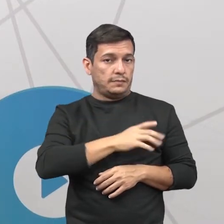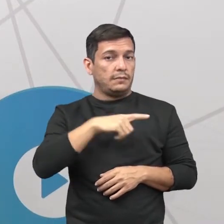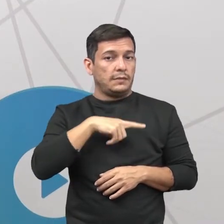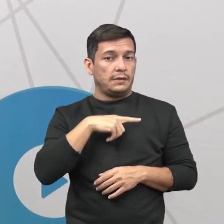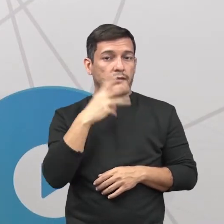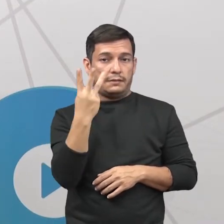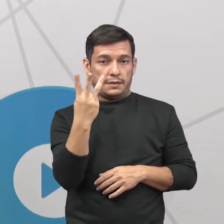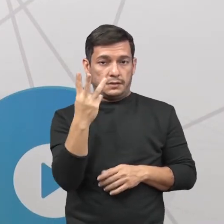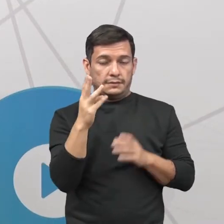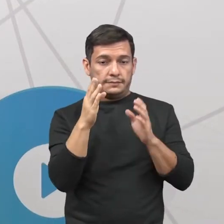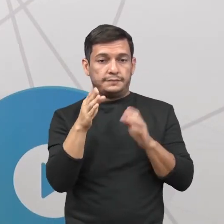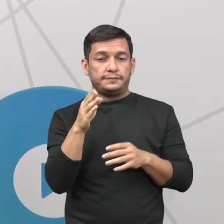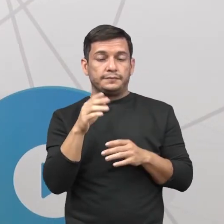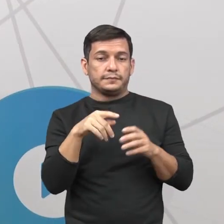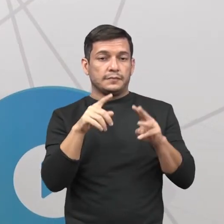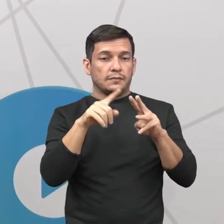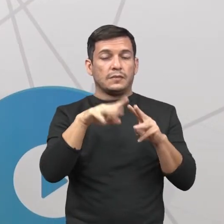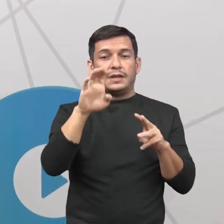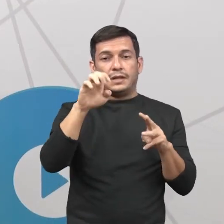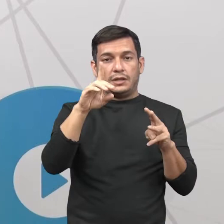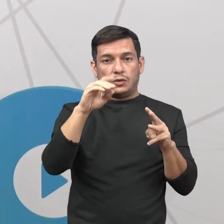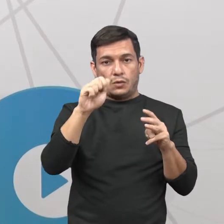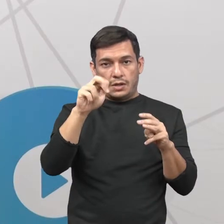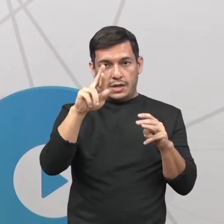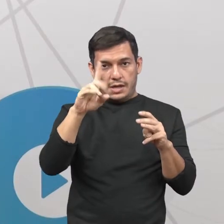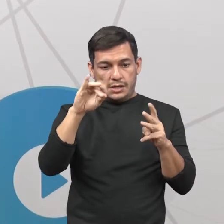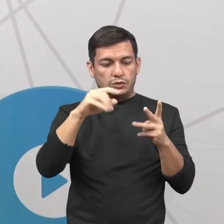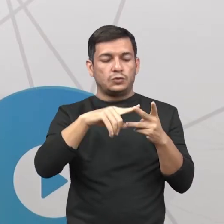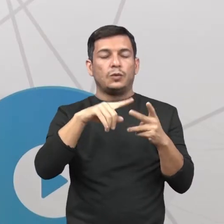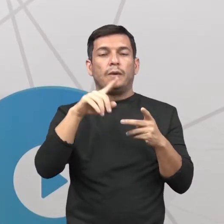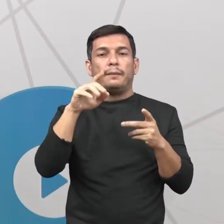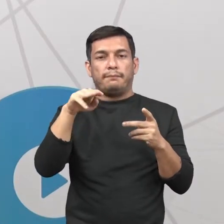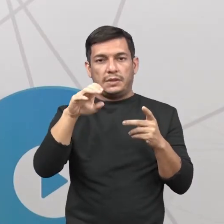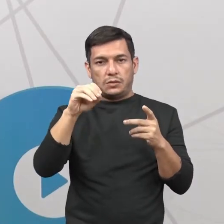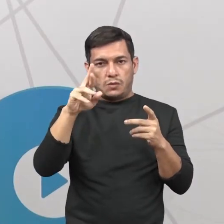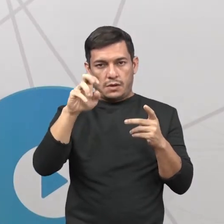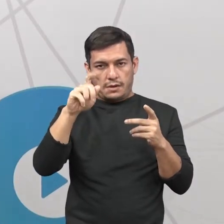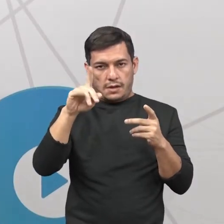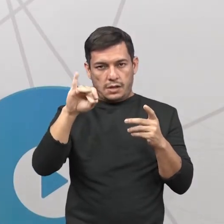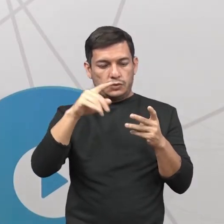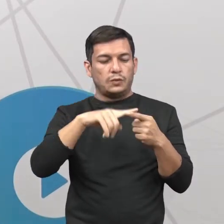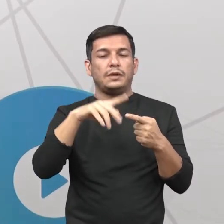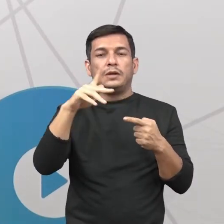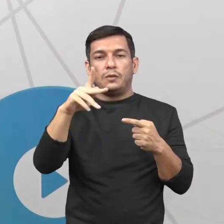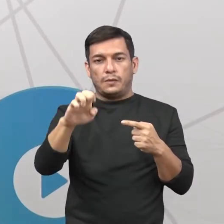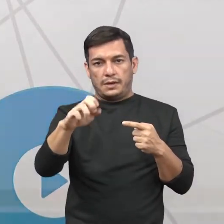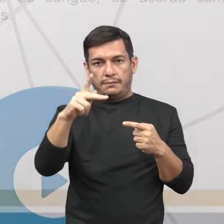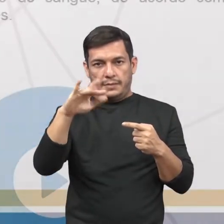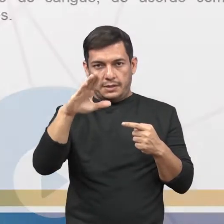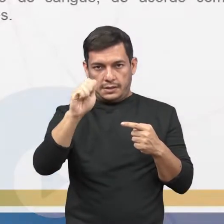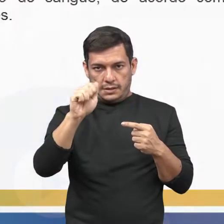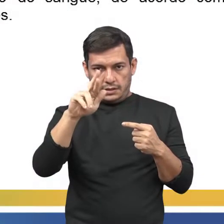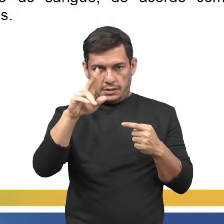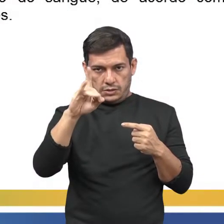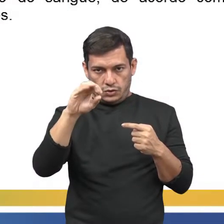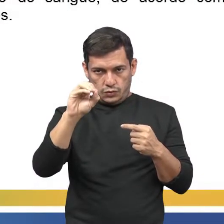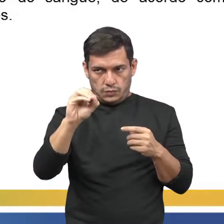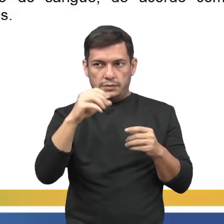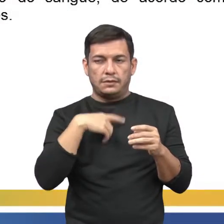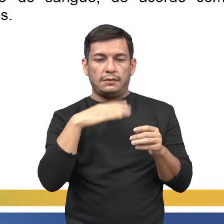3 partes: o endocárdio, o miocárdio e o epicárdio.